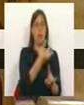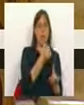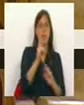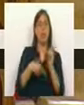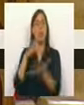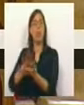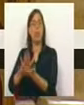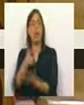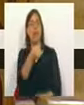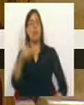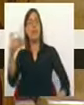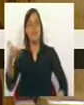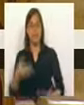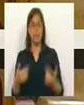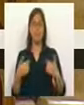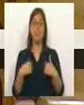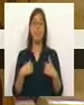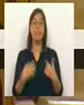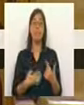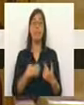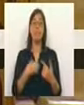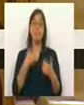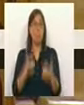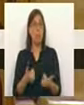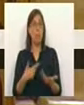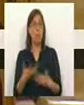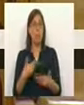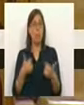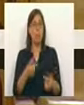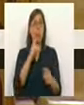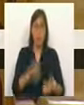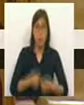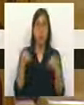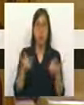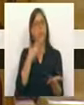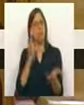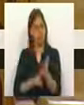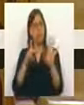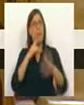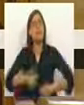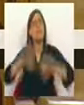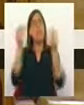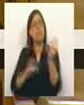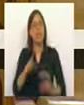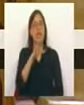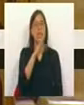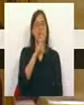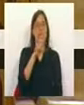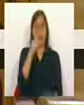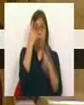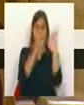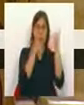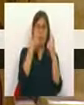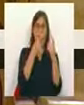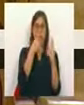de uma publicação em 2007. E nós temos vivido bem com ele. Podemos melhorá-lo, é um facto. O RGES, tal como foi